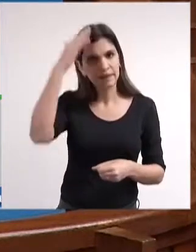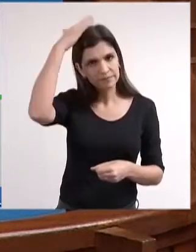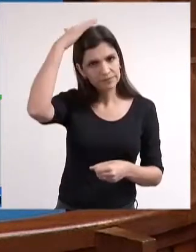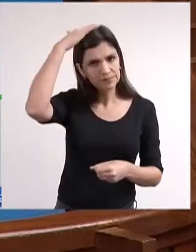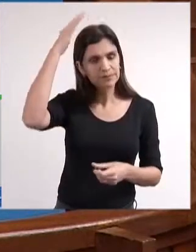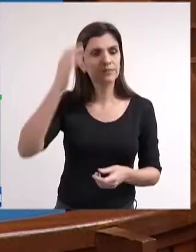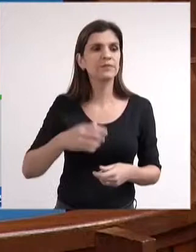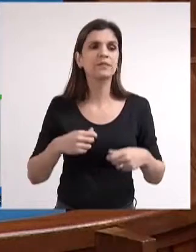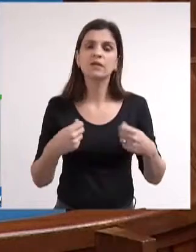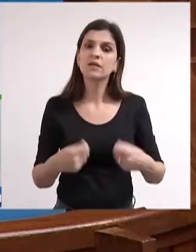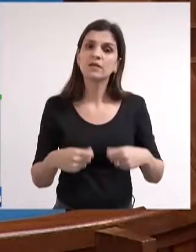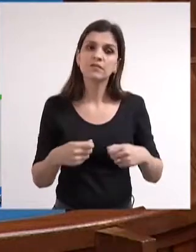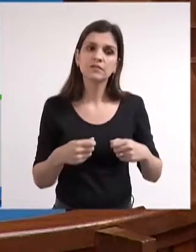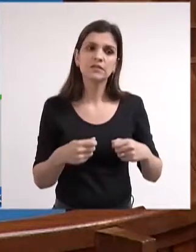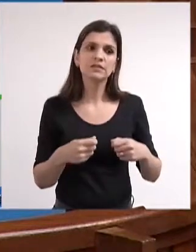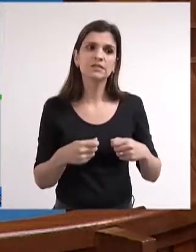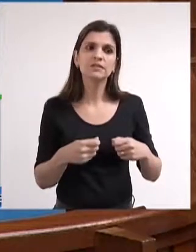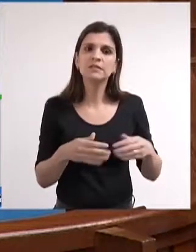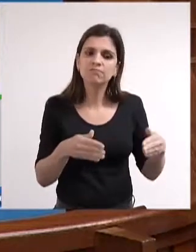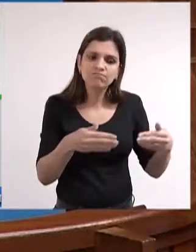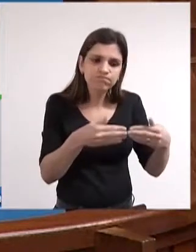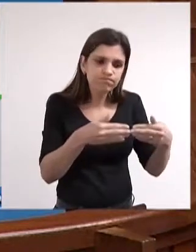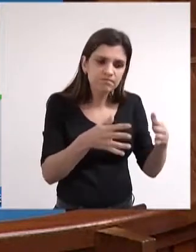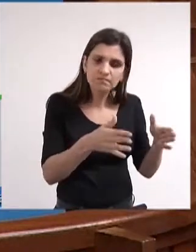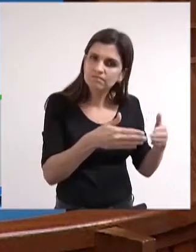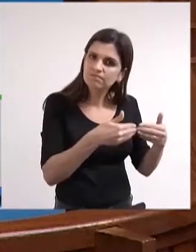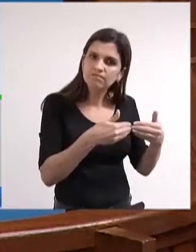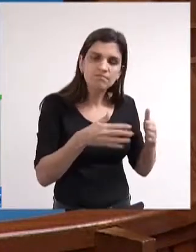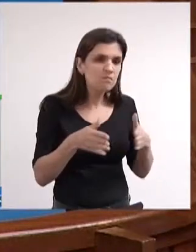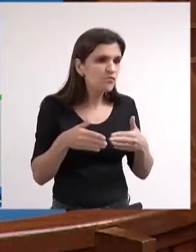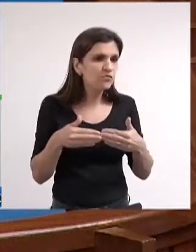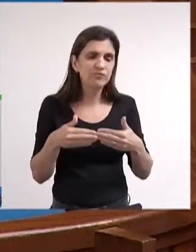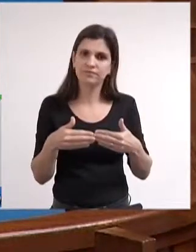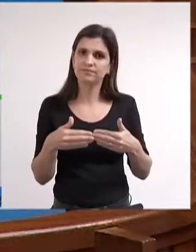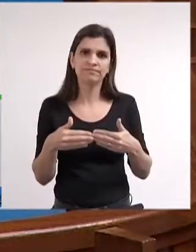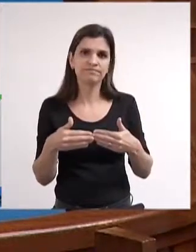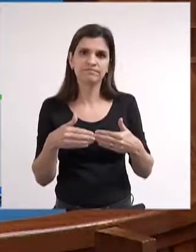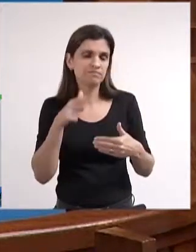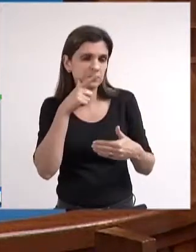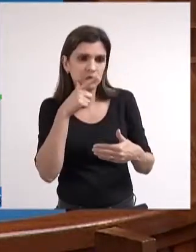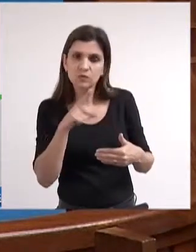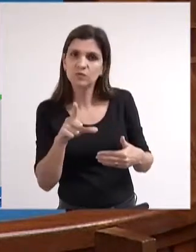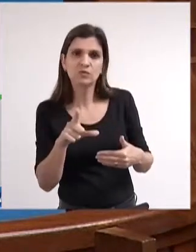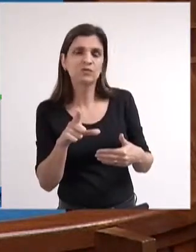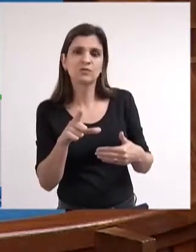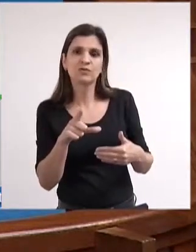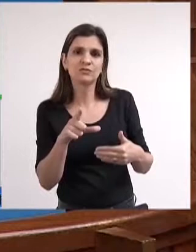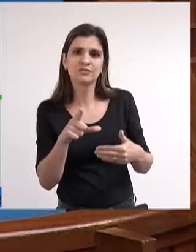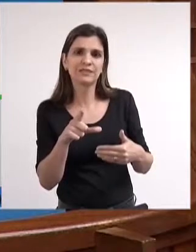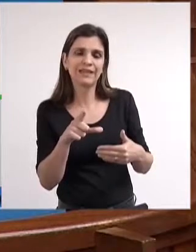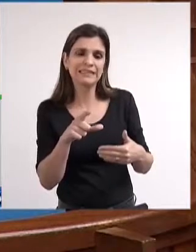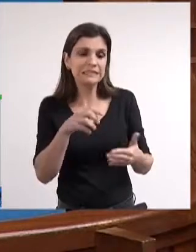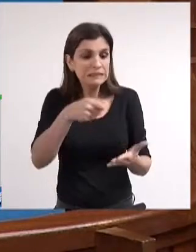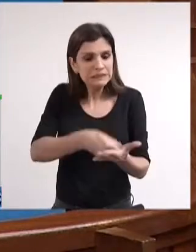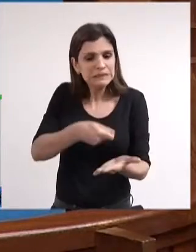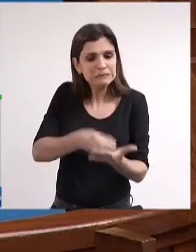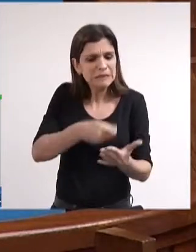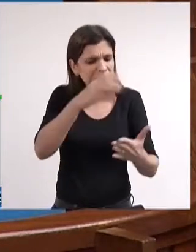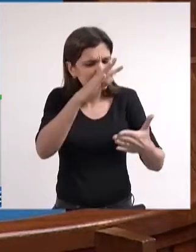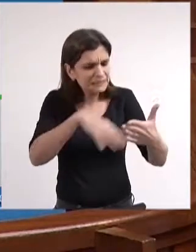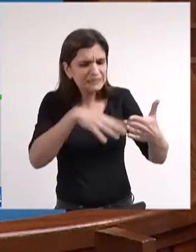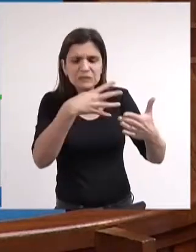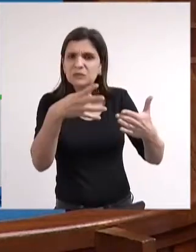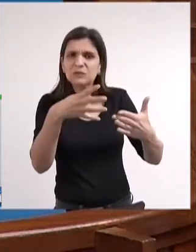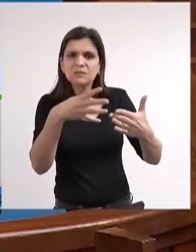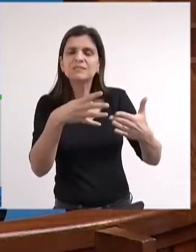as portas, porque são municípios de 5 mil habitantes abaixo, porque não conseguem fechar as contas, ou seja, pagar o